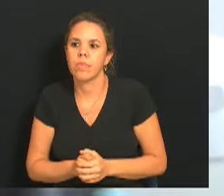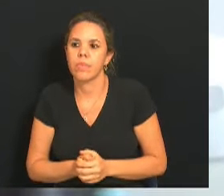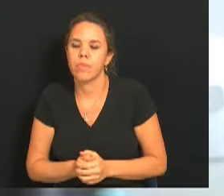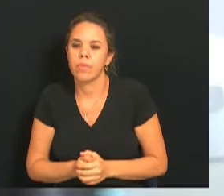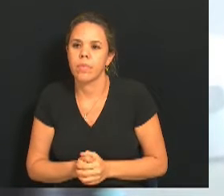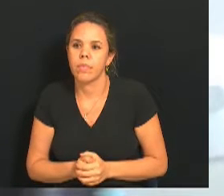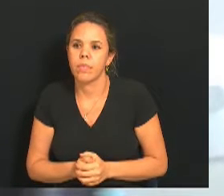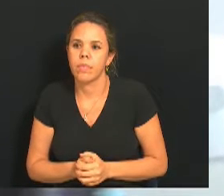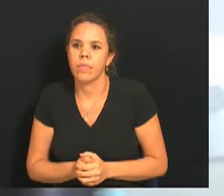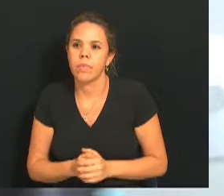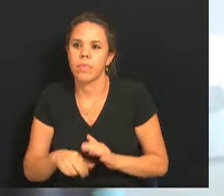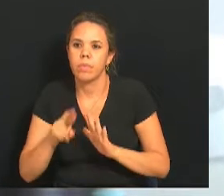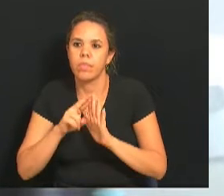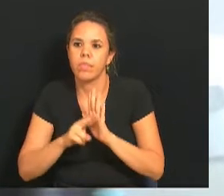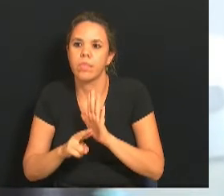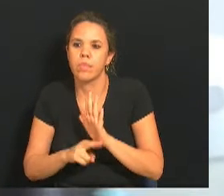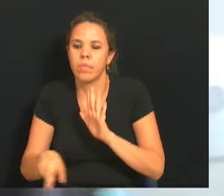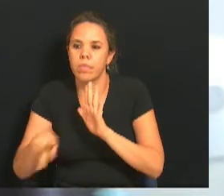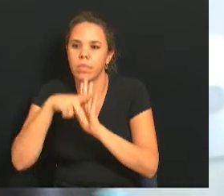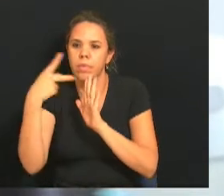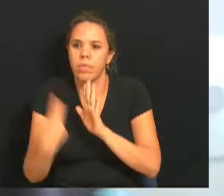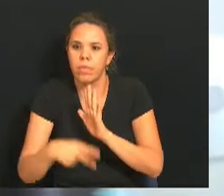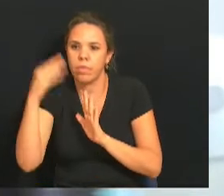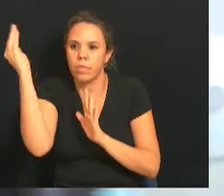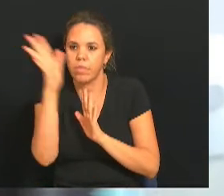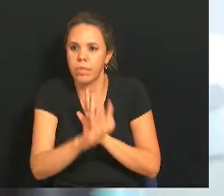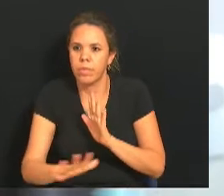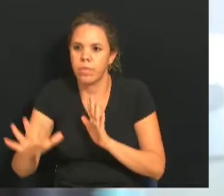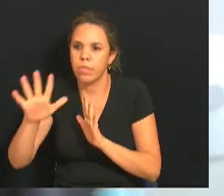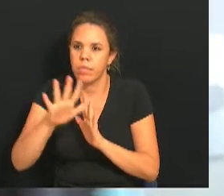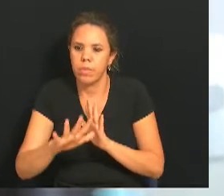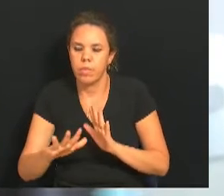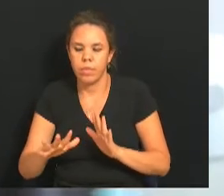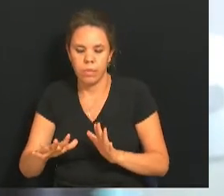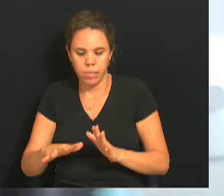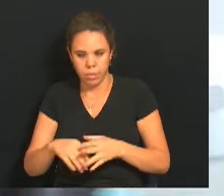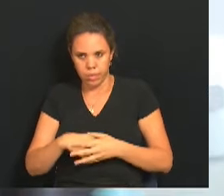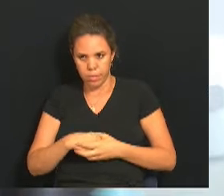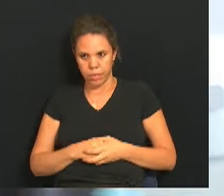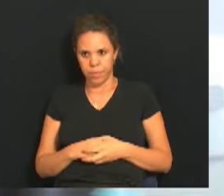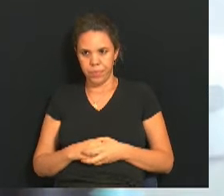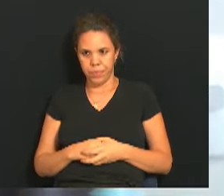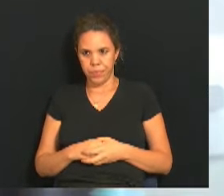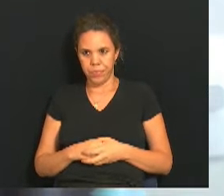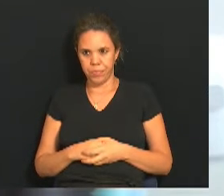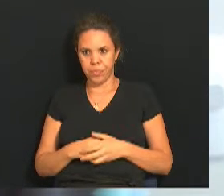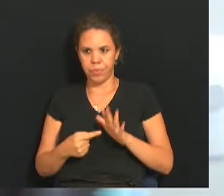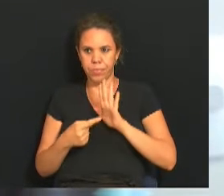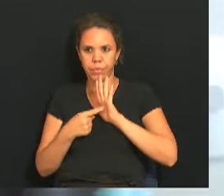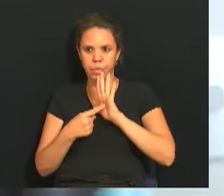uma norma que o próprio Plano Nacional traz, indicava a necessidade